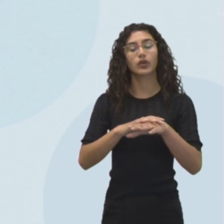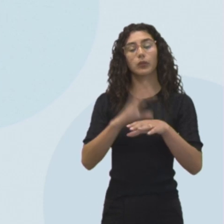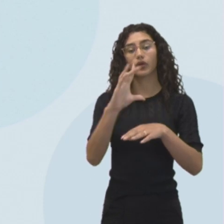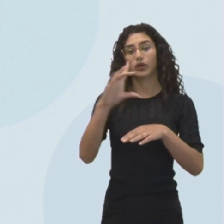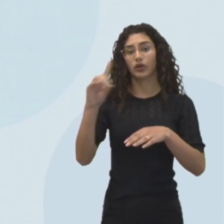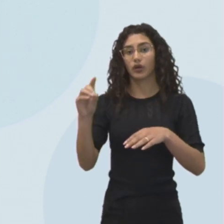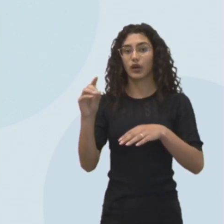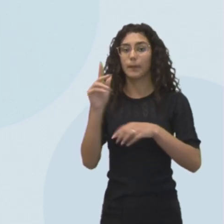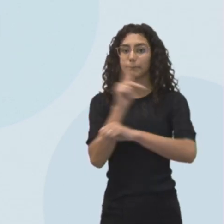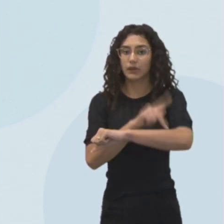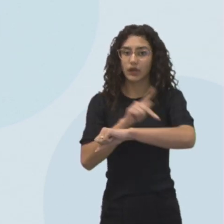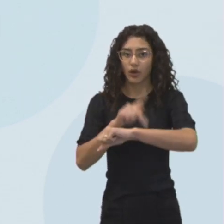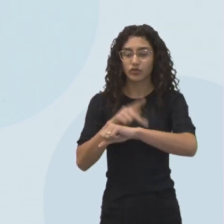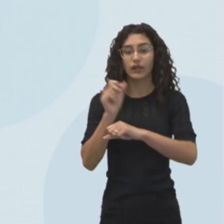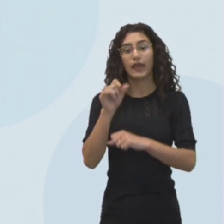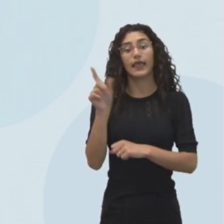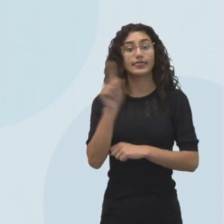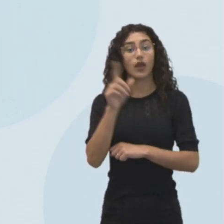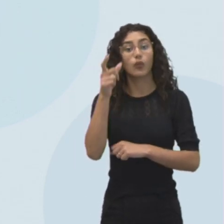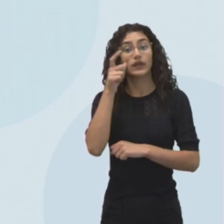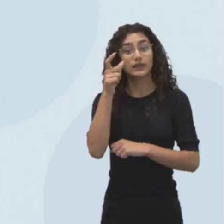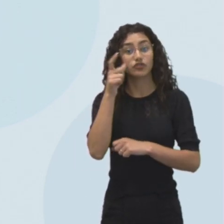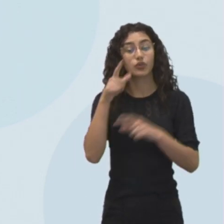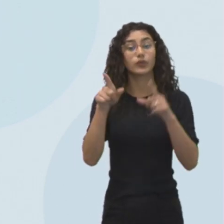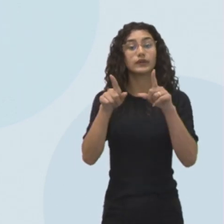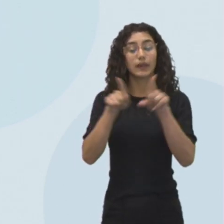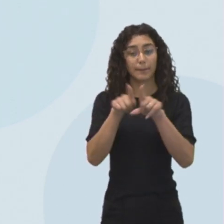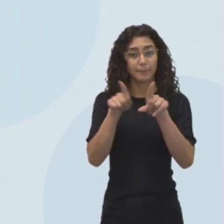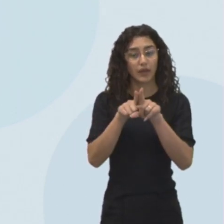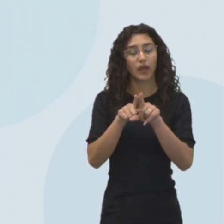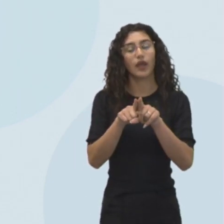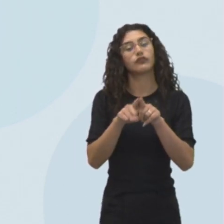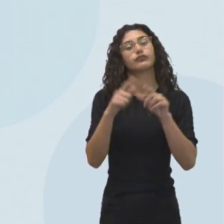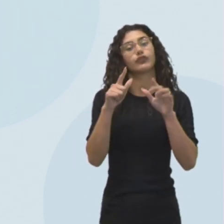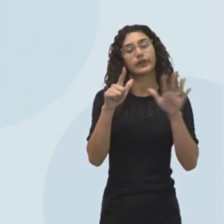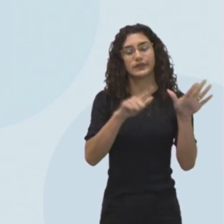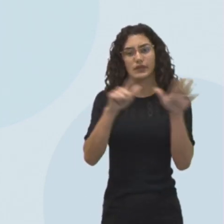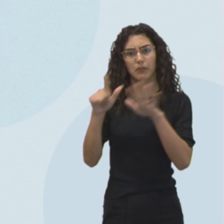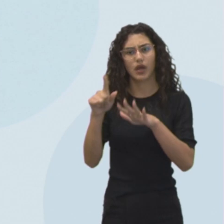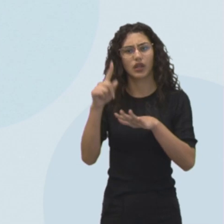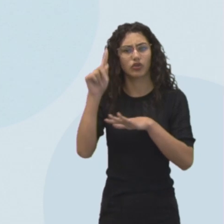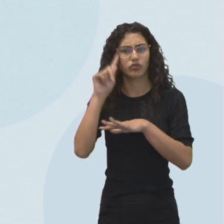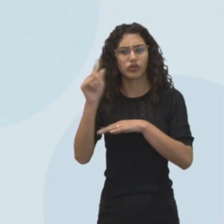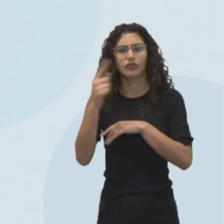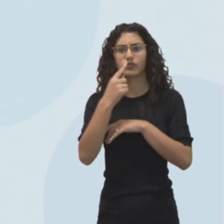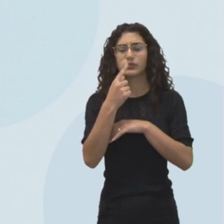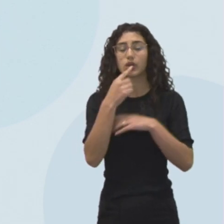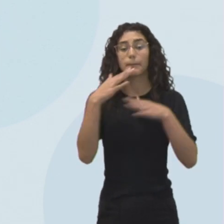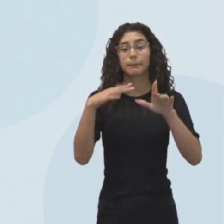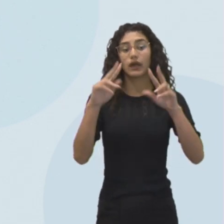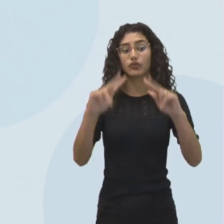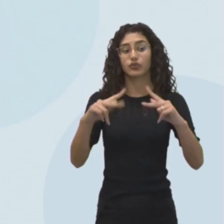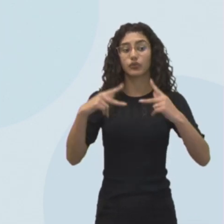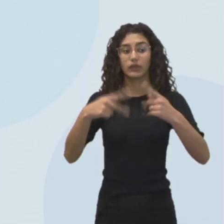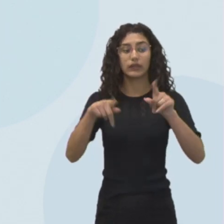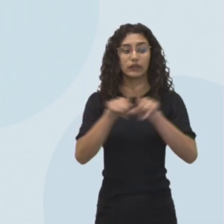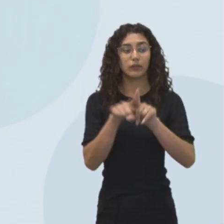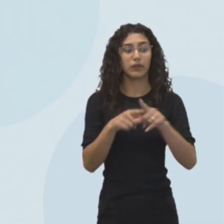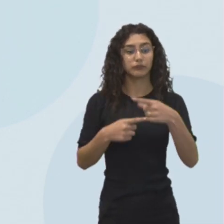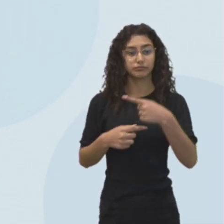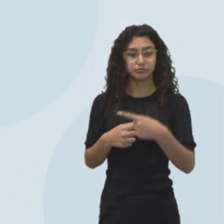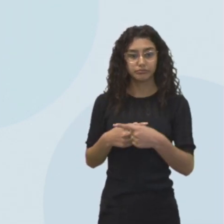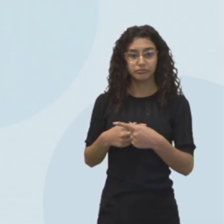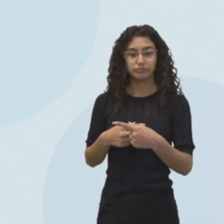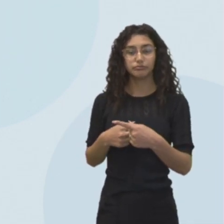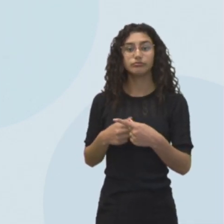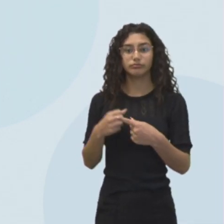Pedagógica. Então, para quem não assistiu, também foi na semana de um feriado, mas aí está o link para poder também, né, que